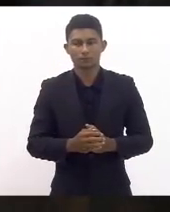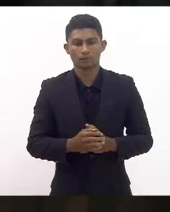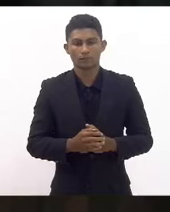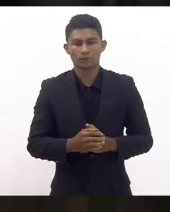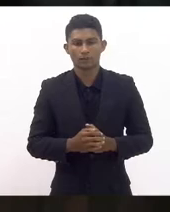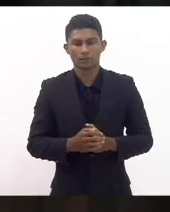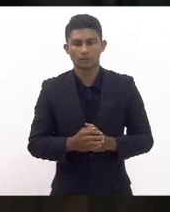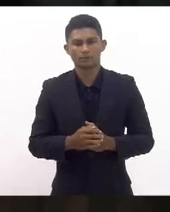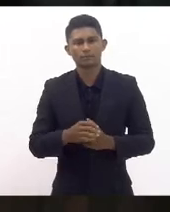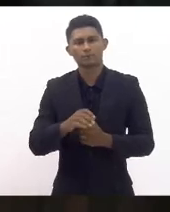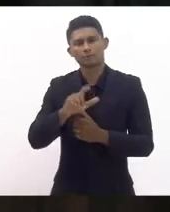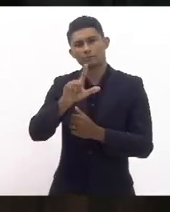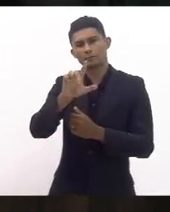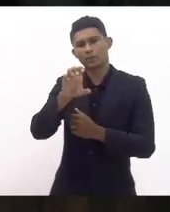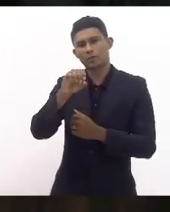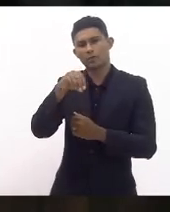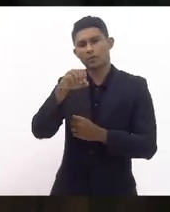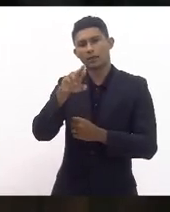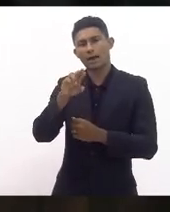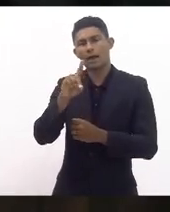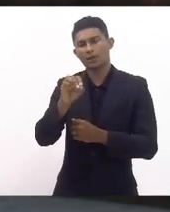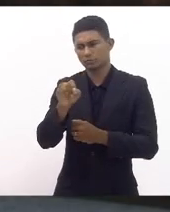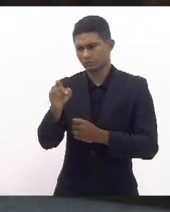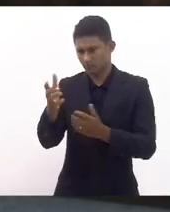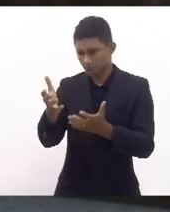Doutor Leonardo, quer fazer uso da palavra?